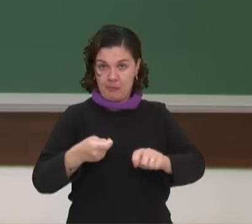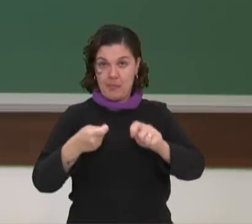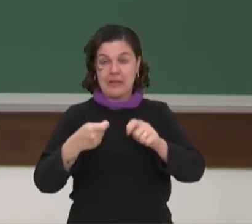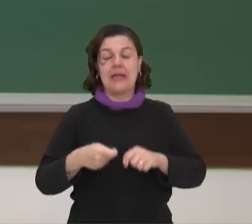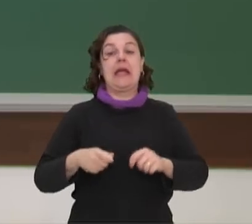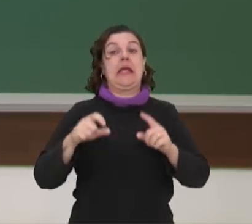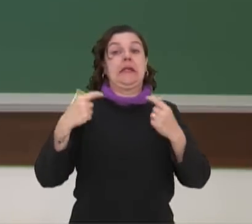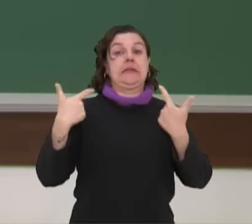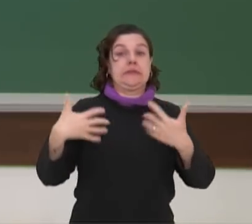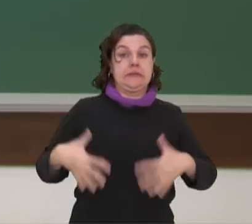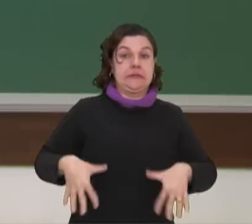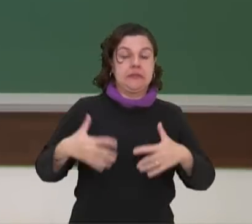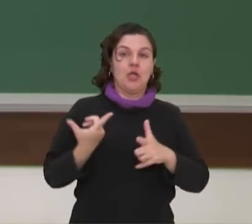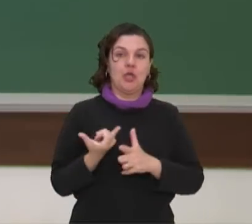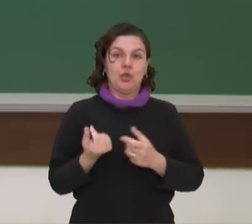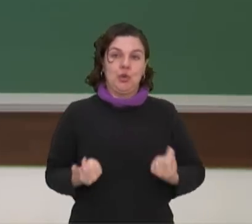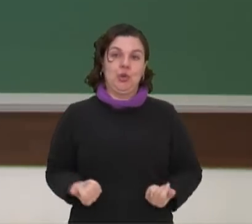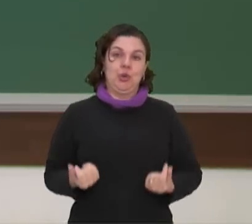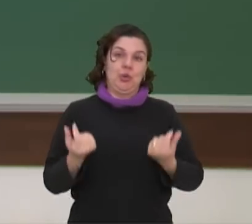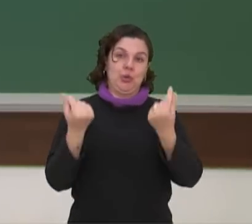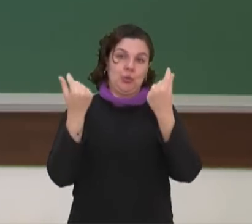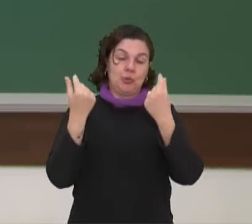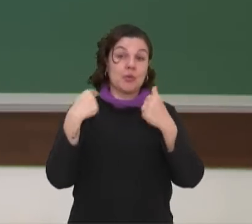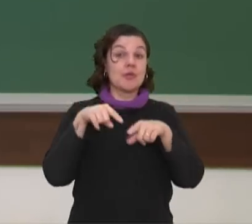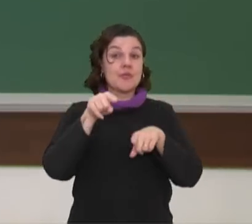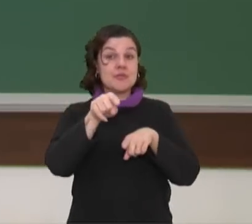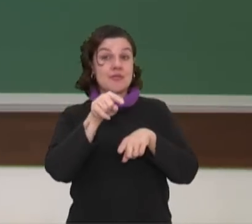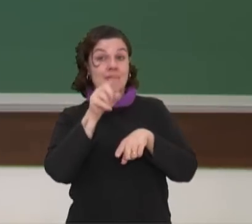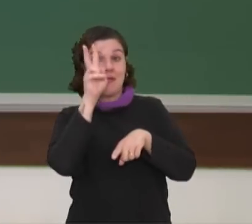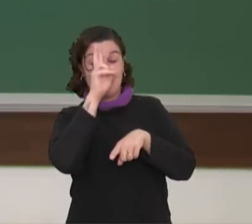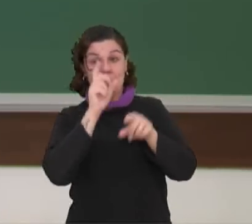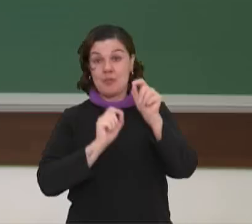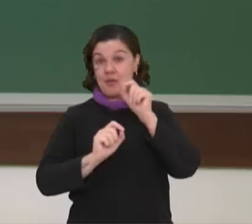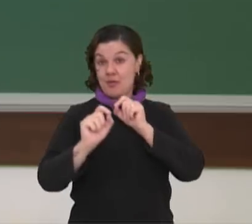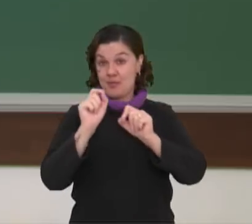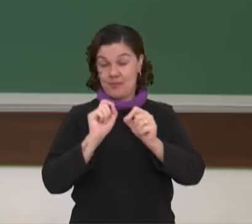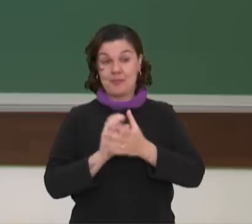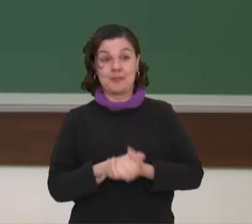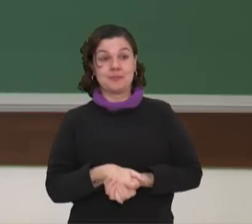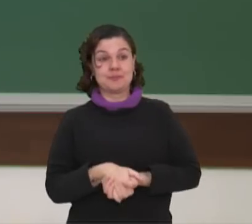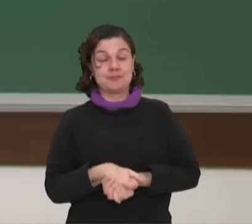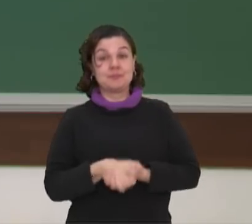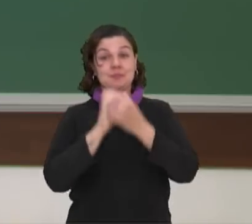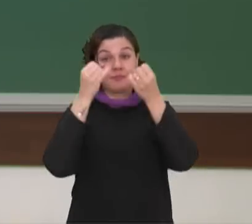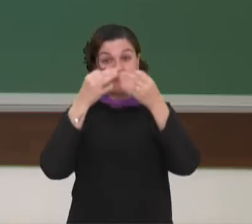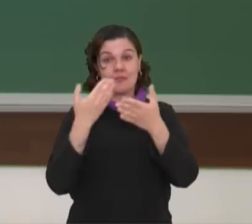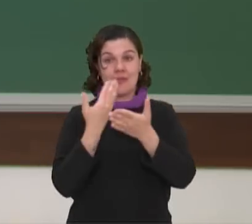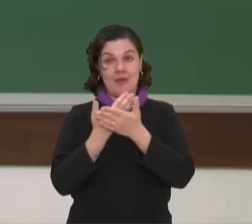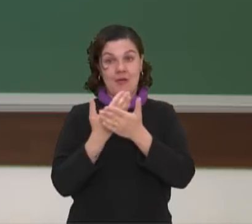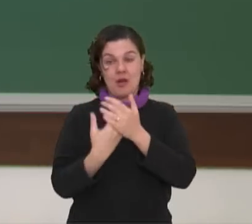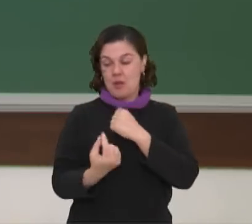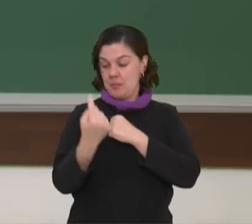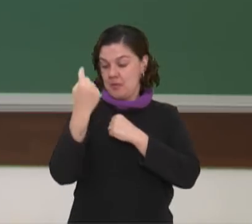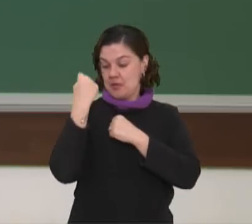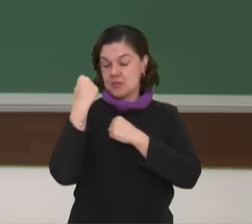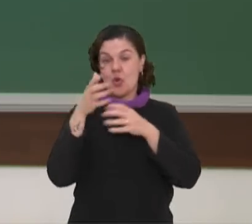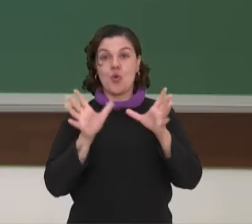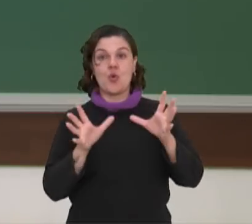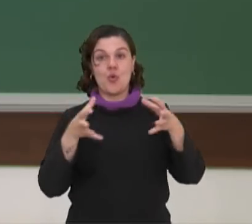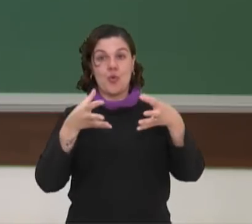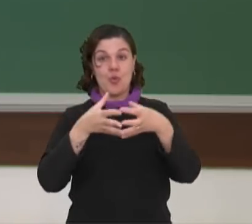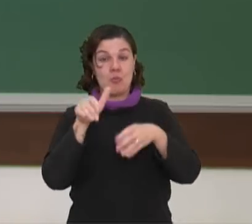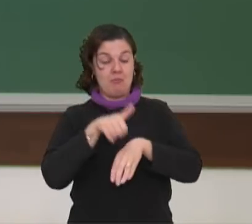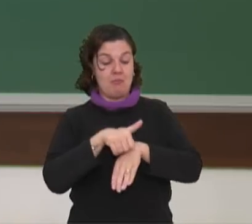muito lucrativo. E aí você vai lembrar de um aspecto que nós falamos na última aula, que entre os mais ricos de